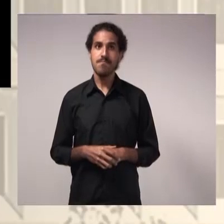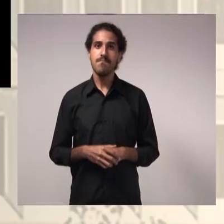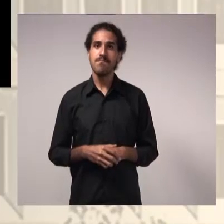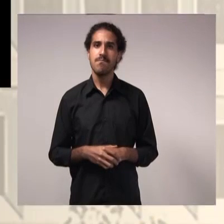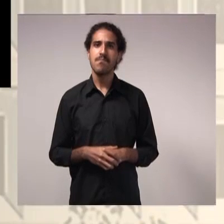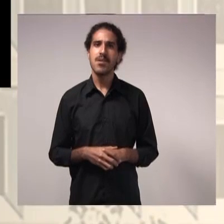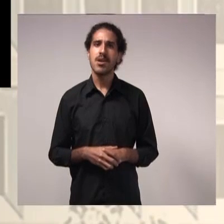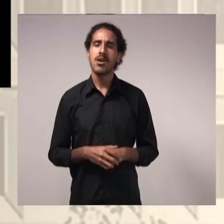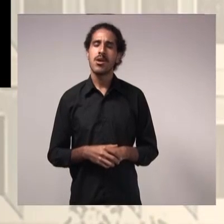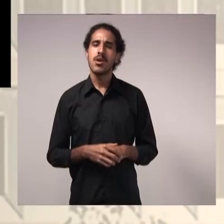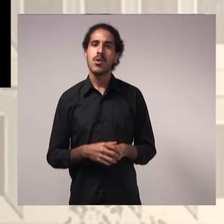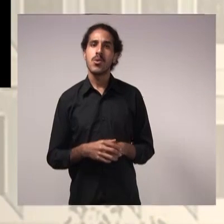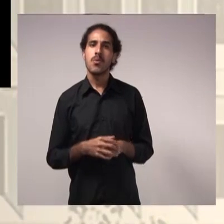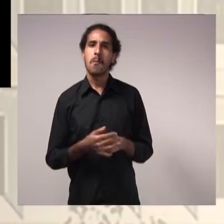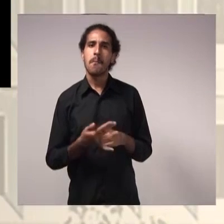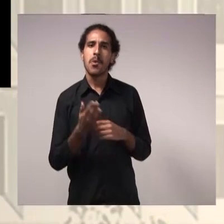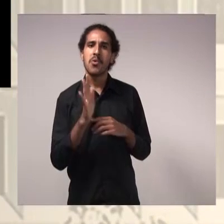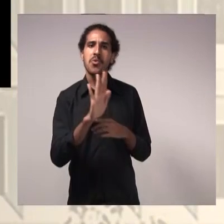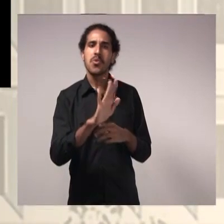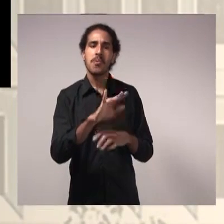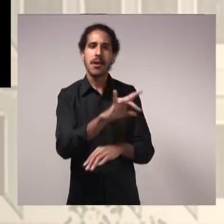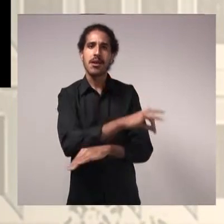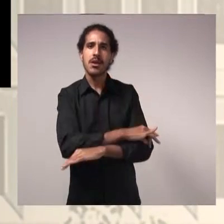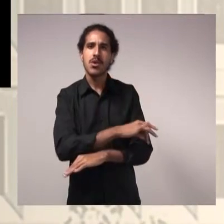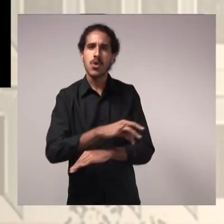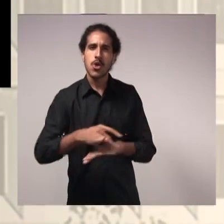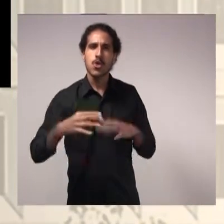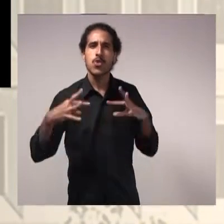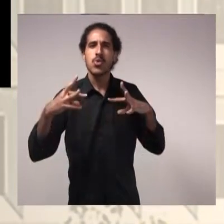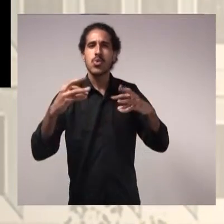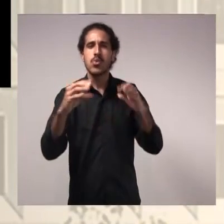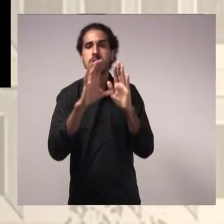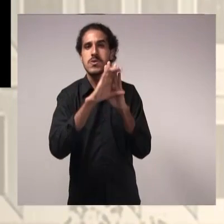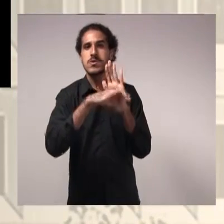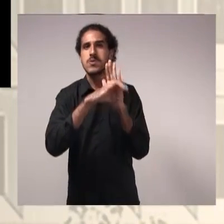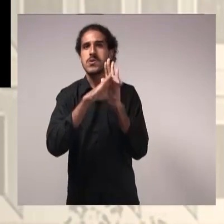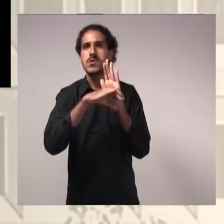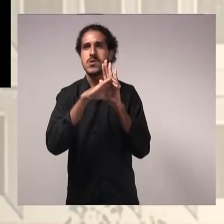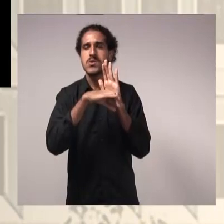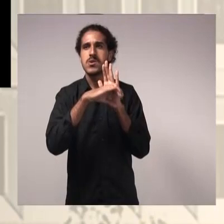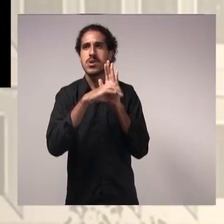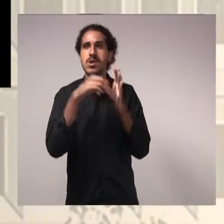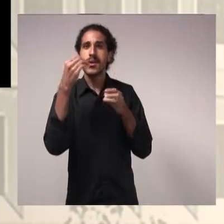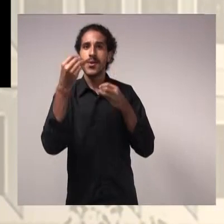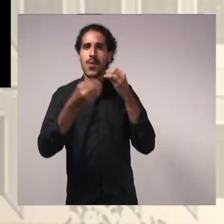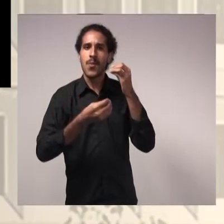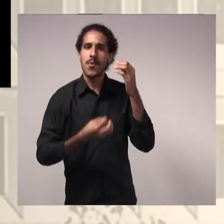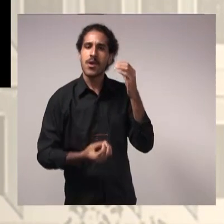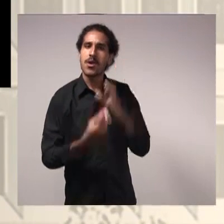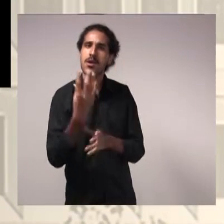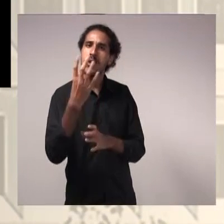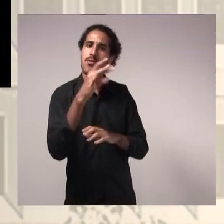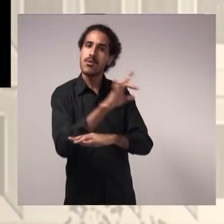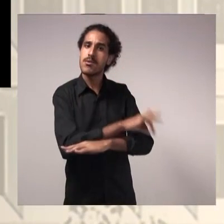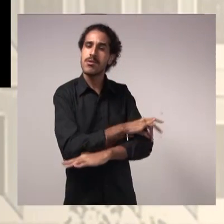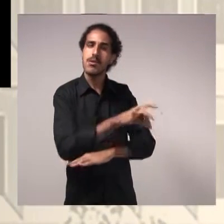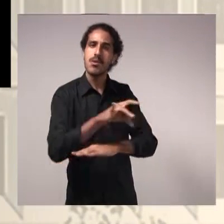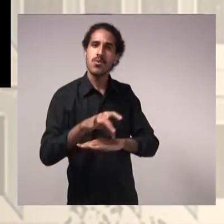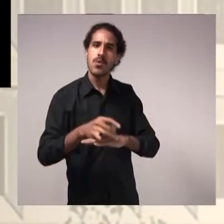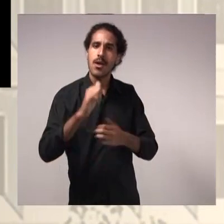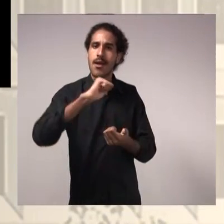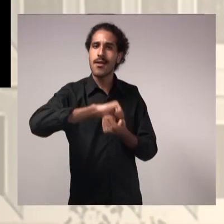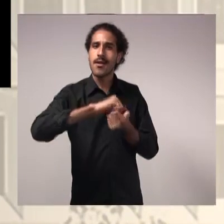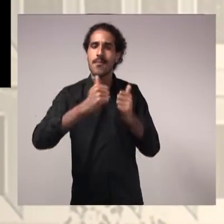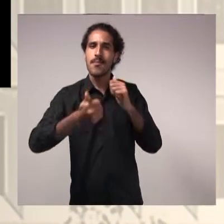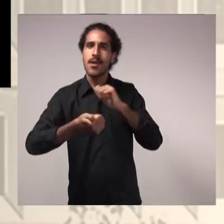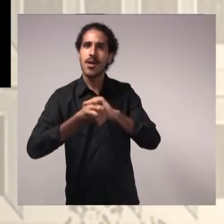para a arquitetura todo o conceito, a conceituação de fazer uma arquitetura adaptada